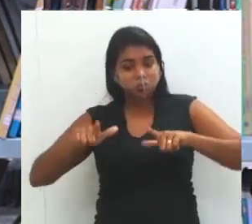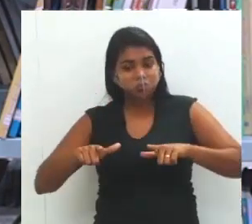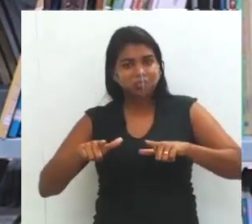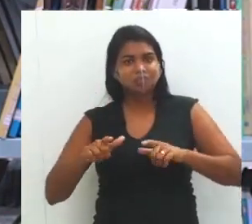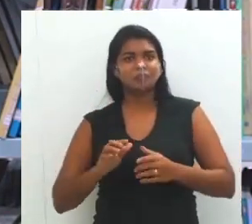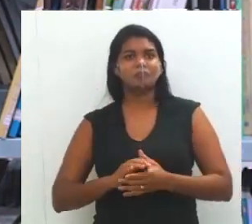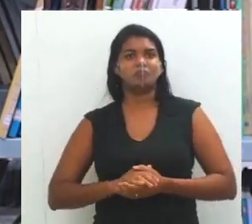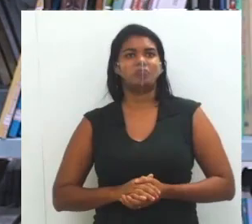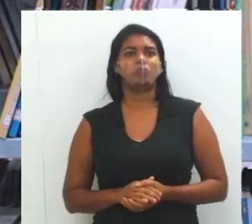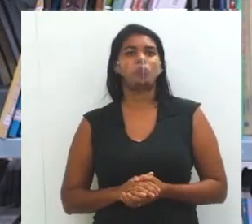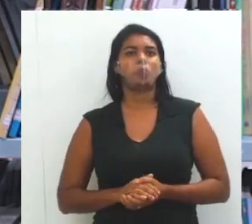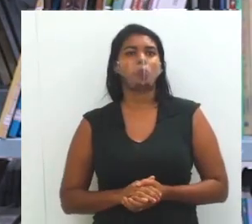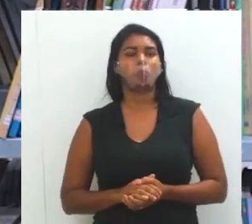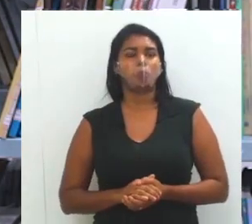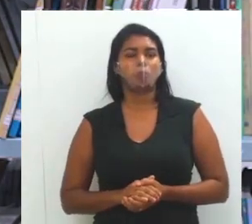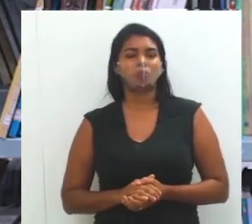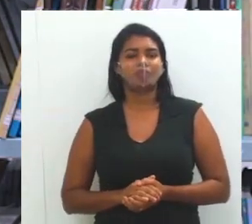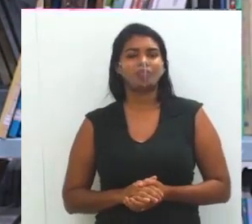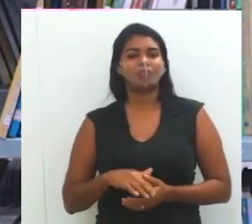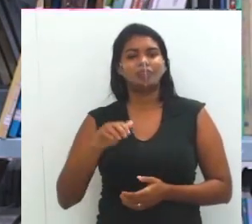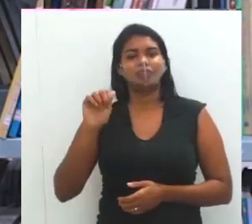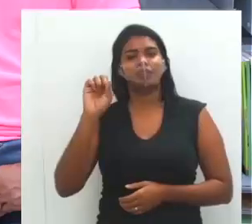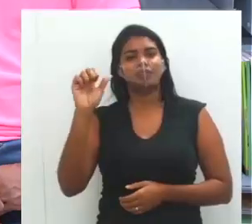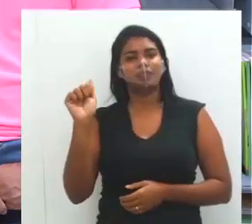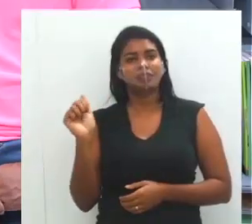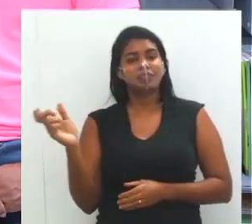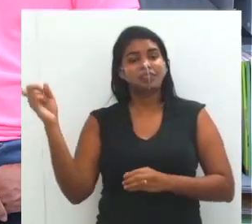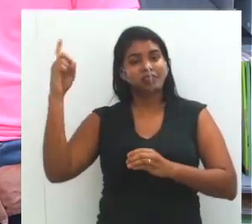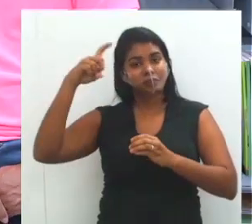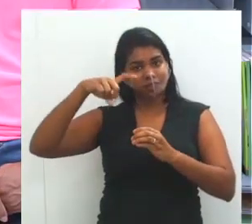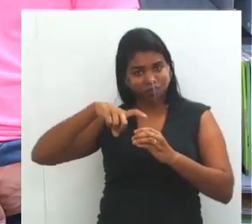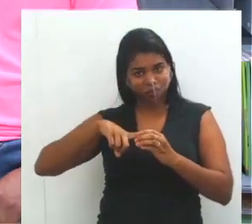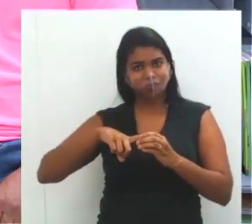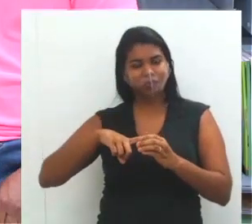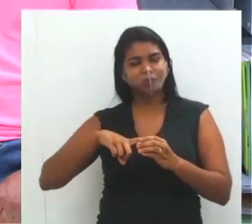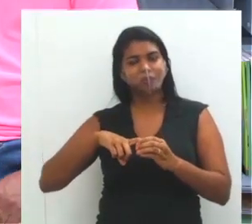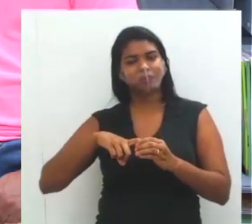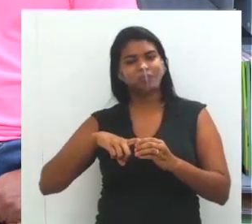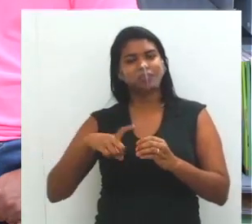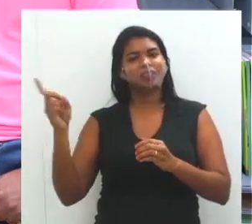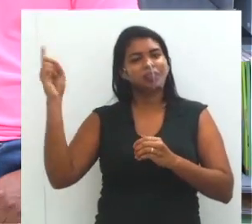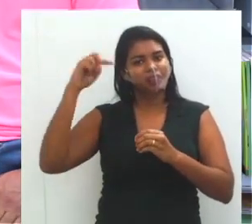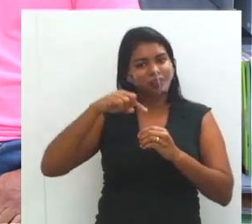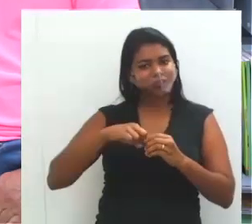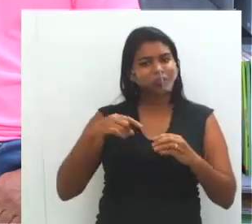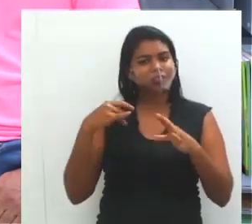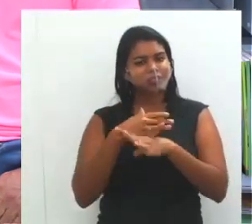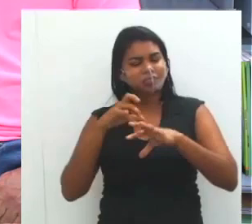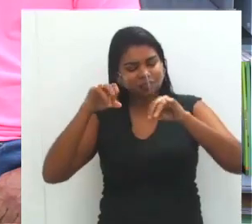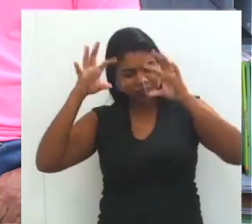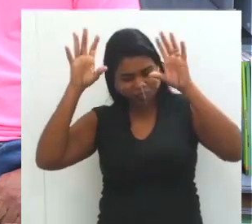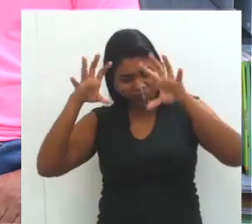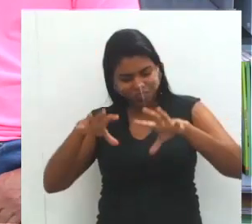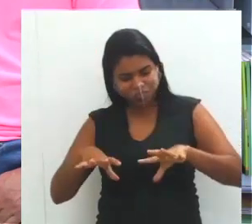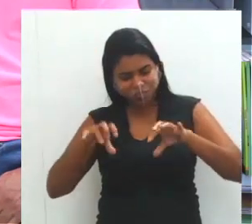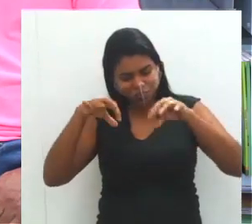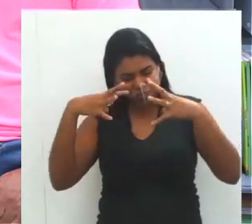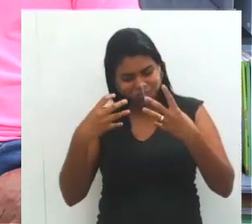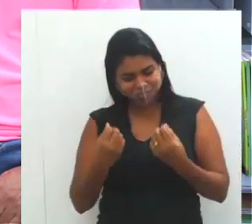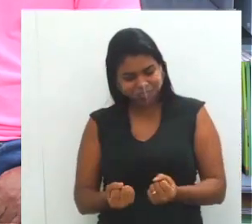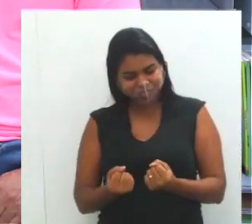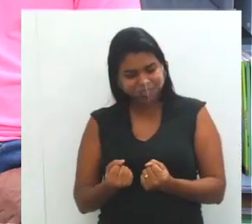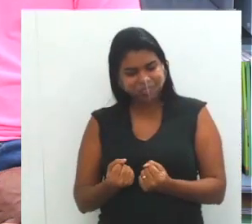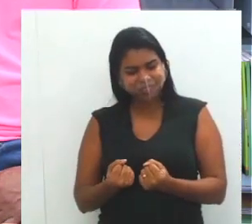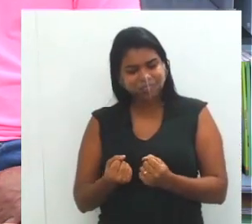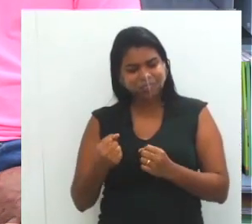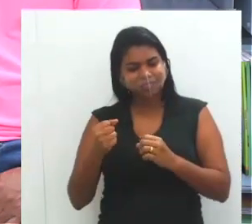terra. Nós temos a Asa Branca e nós temos a volta da Asa Branca. A questão da seca, a questão da chuva, o